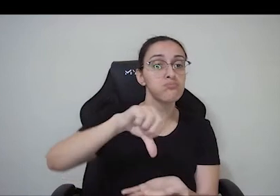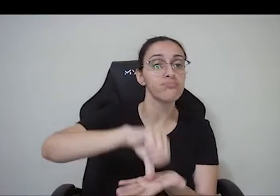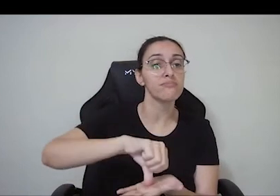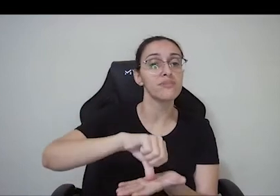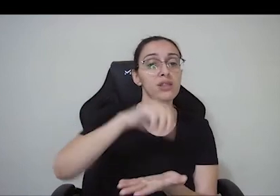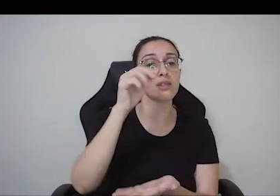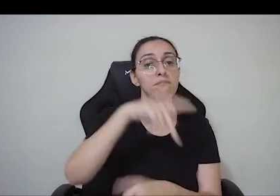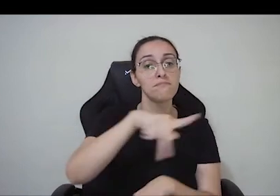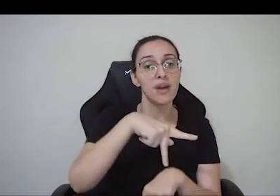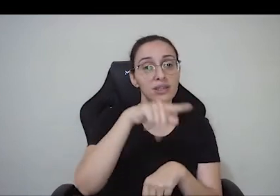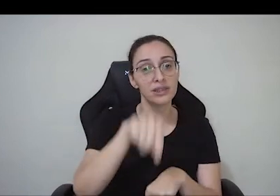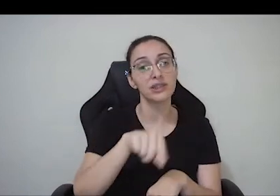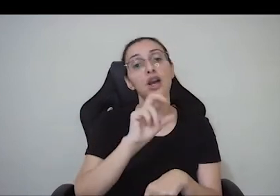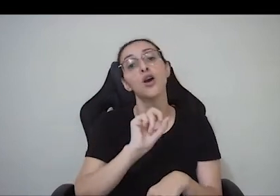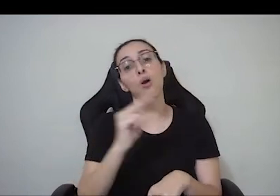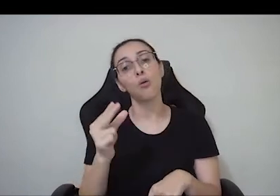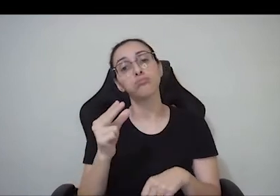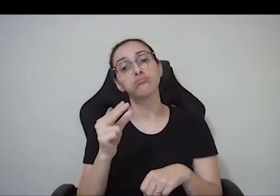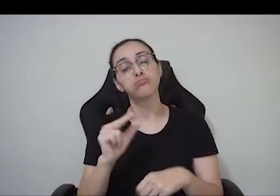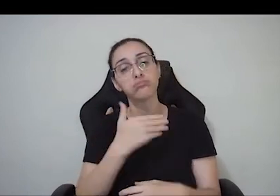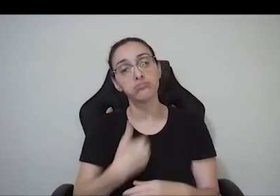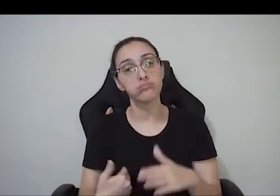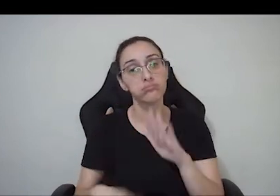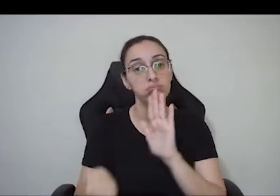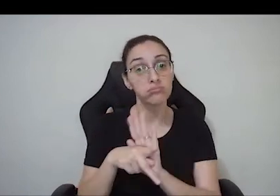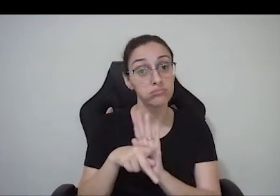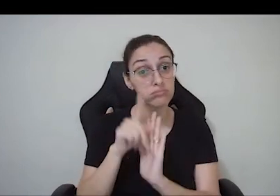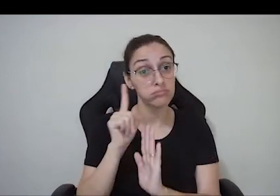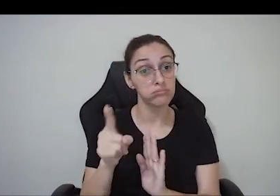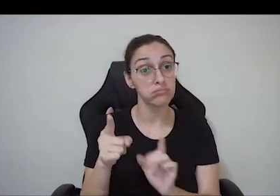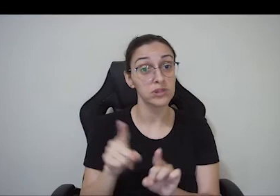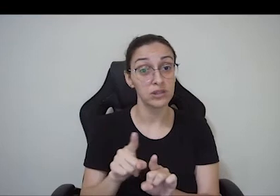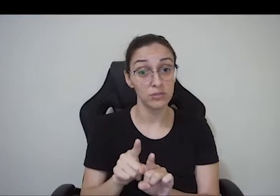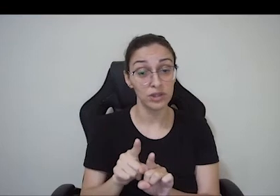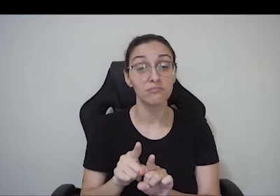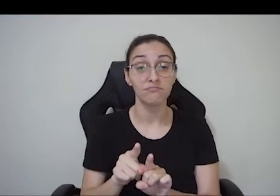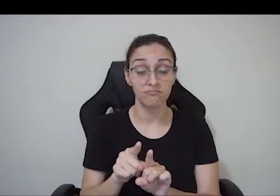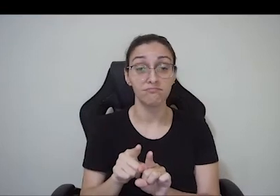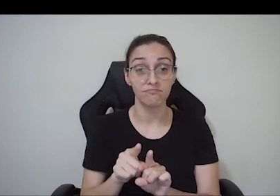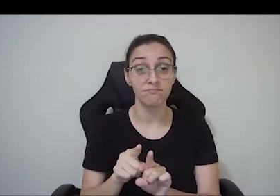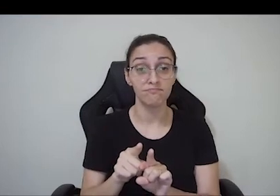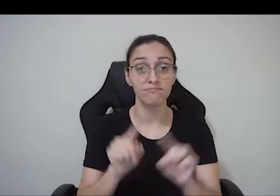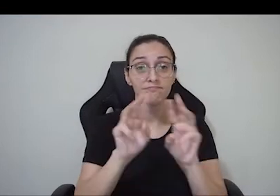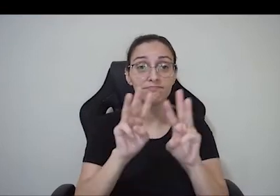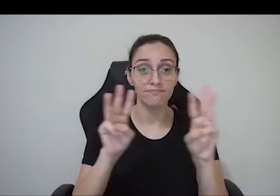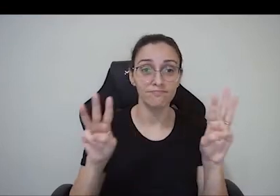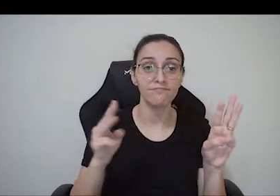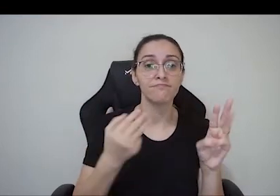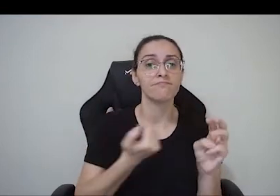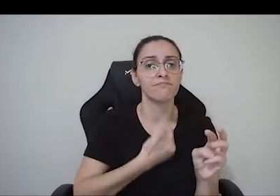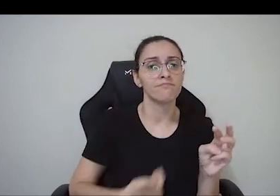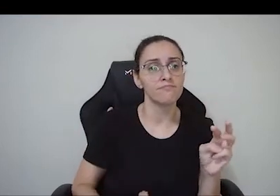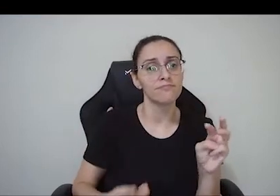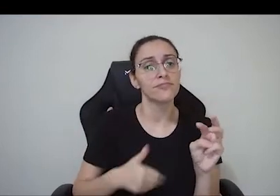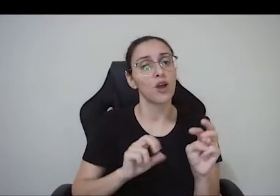comercial no país ou por órgãos de governo. Então, governo e não sites de ordem